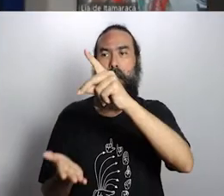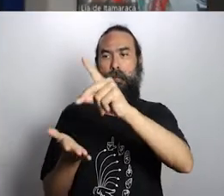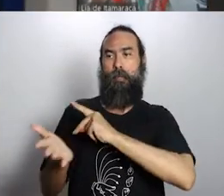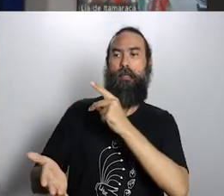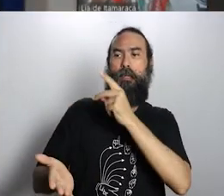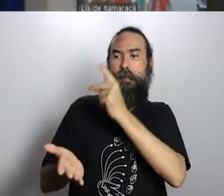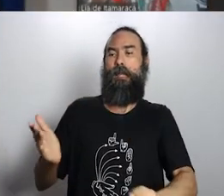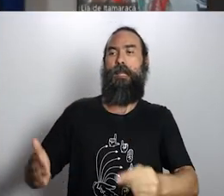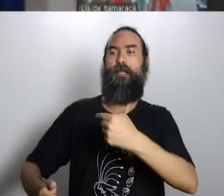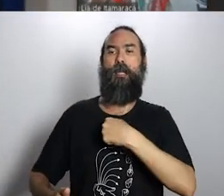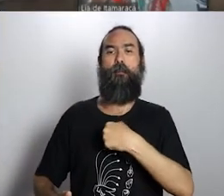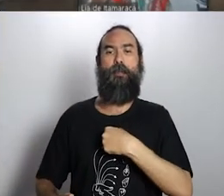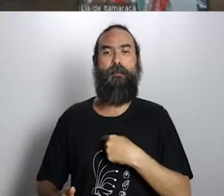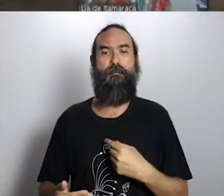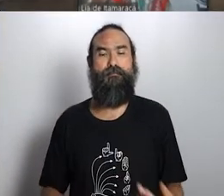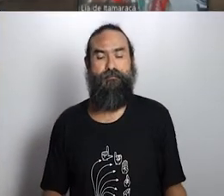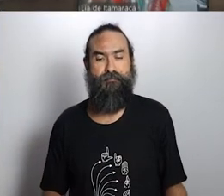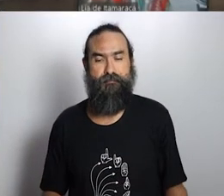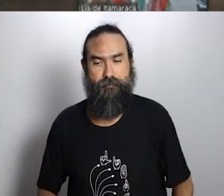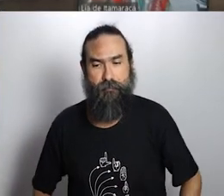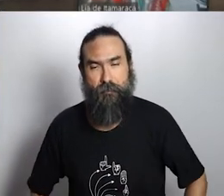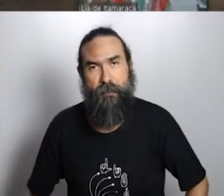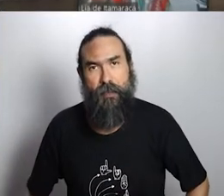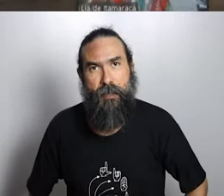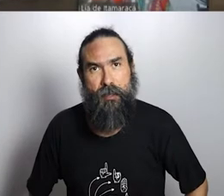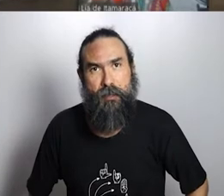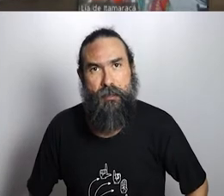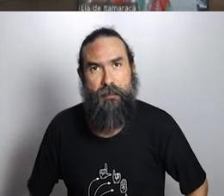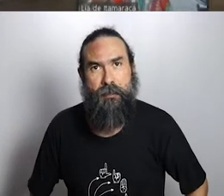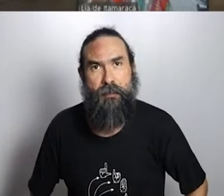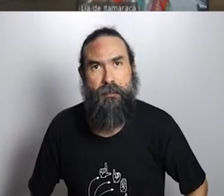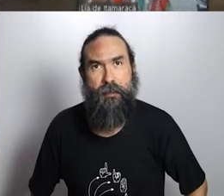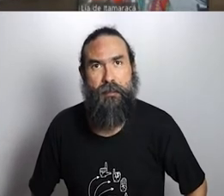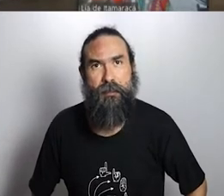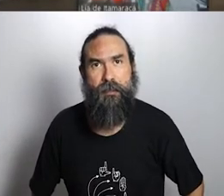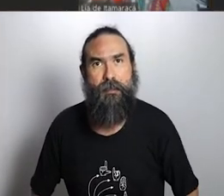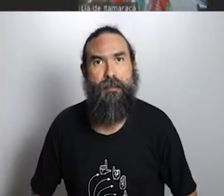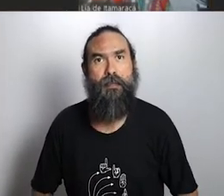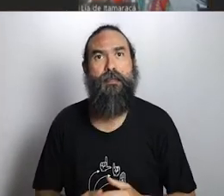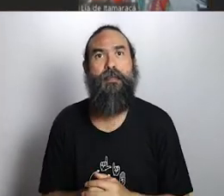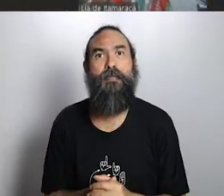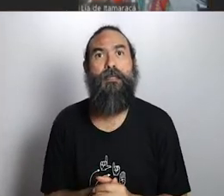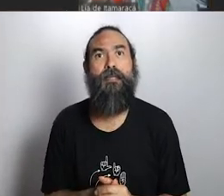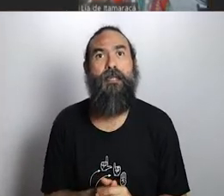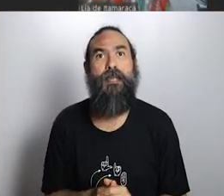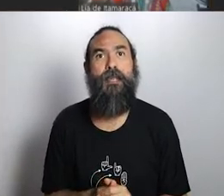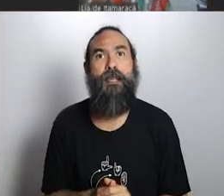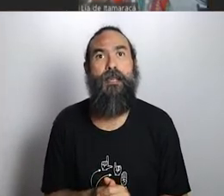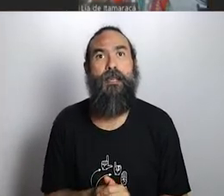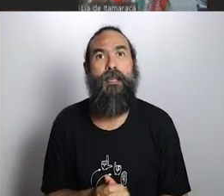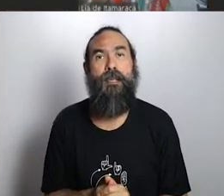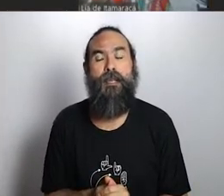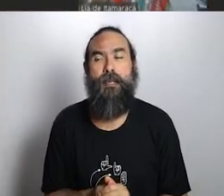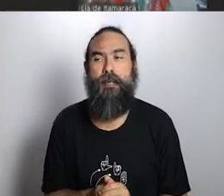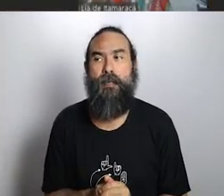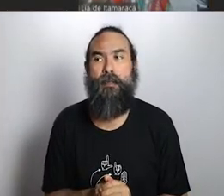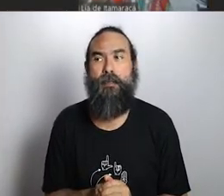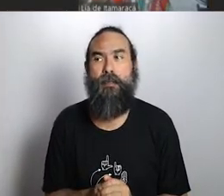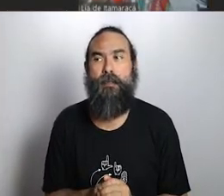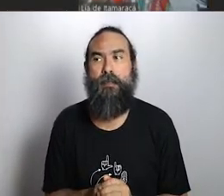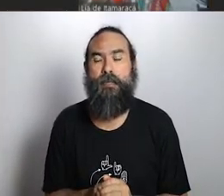Tudo isso é formalidade que não soma todo da